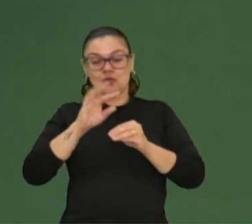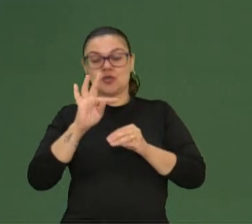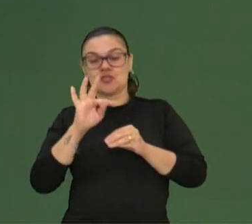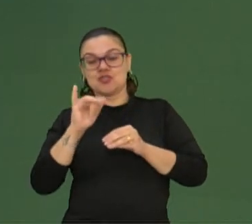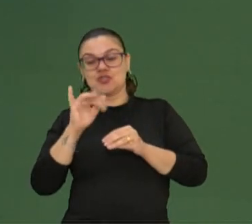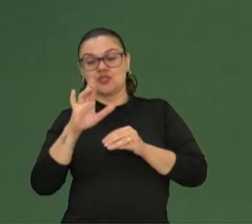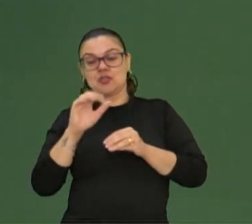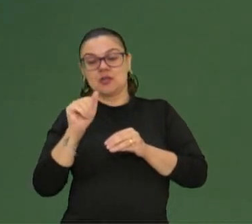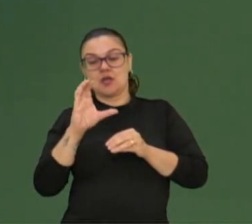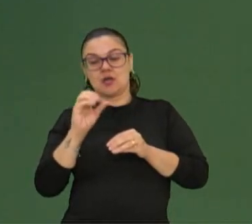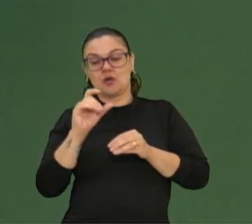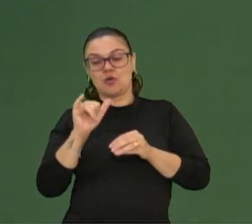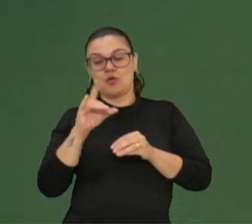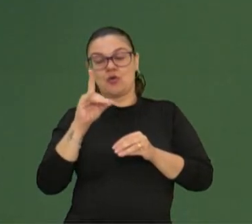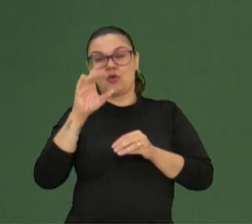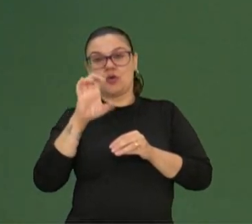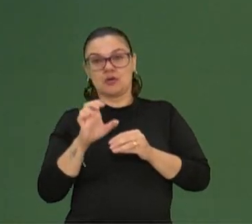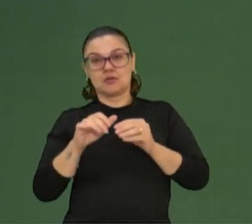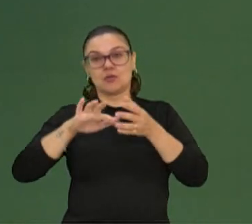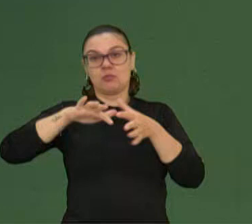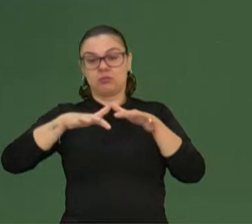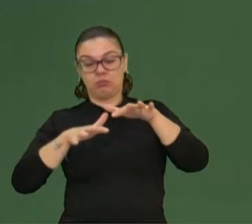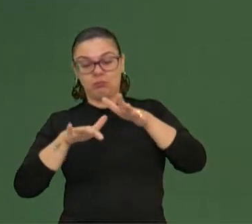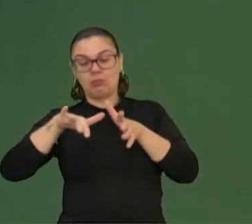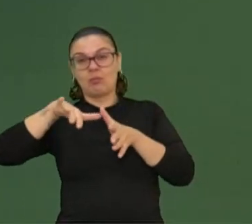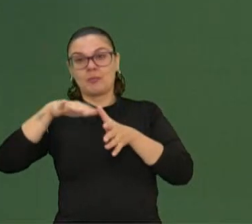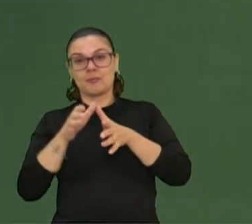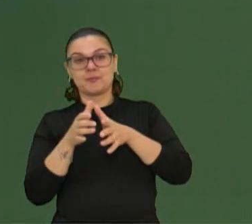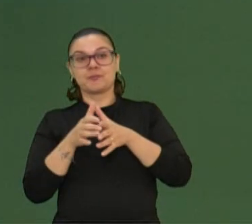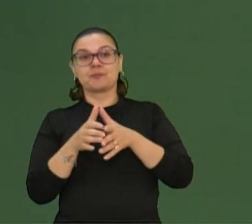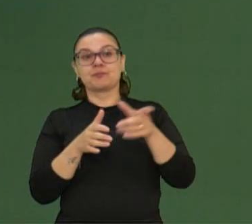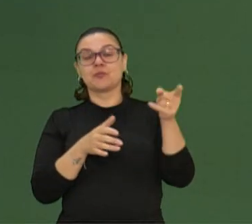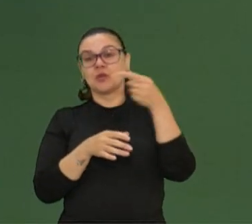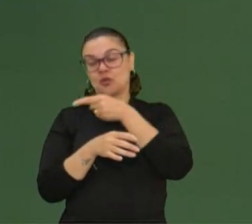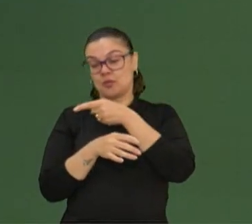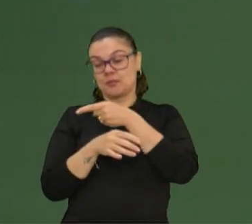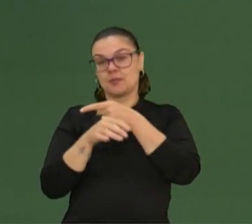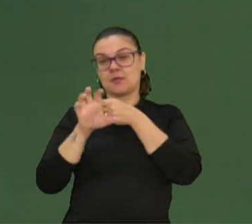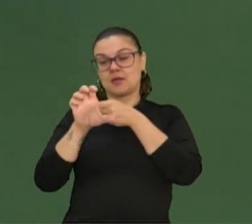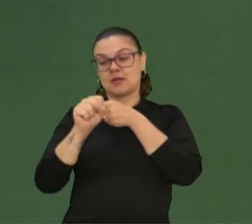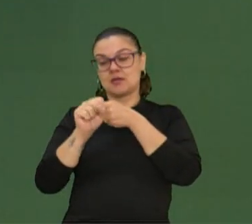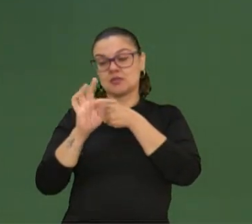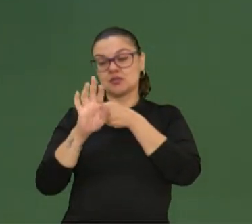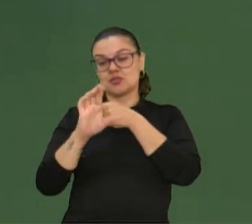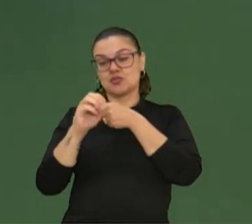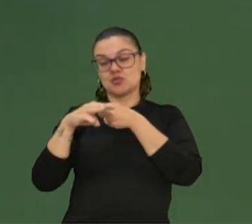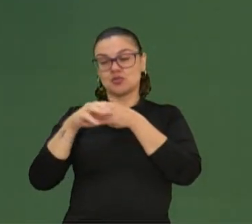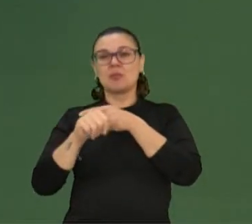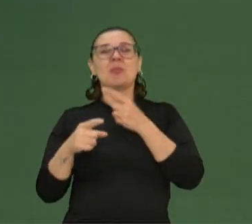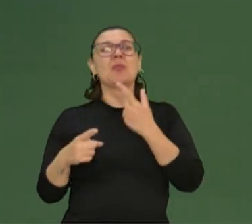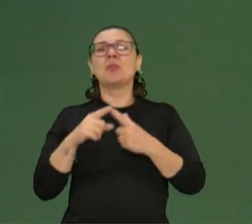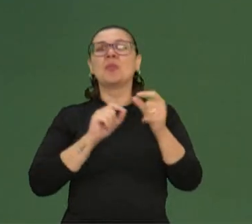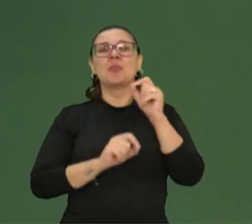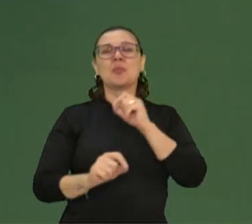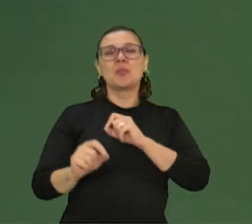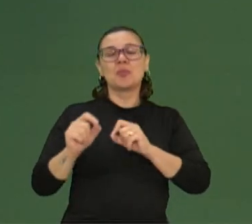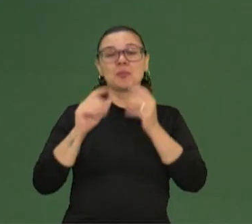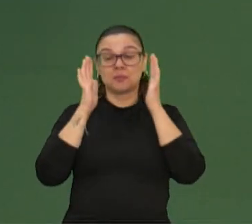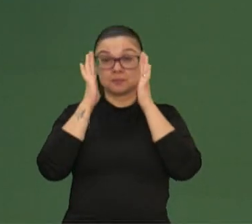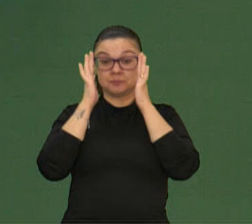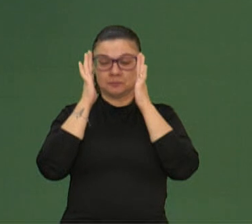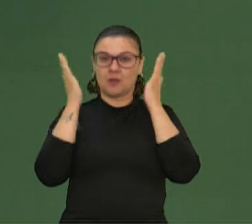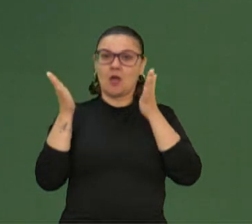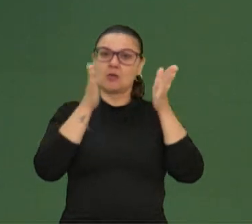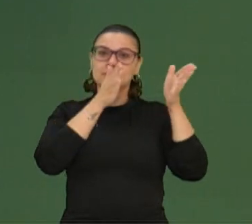tilacoides. E os tilacoides estão mergulhados, boiando no estroma. Por que isso? Porque agora, quando eu explicar